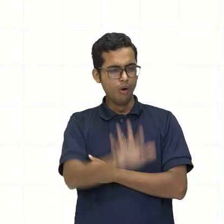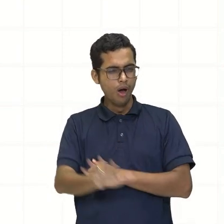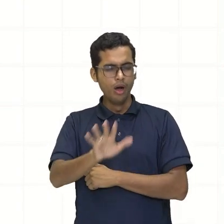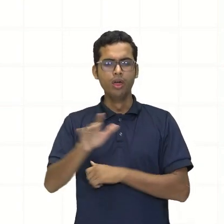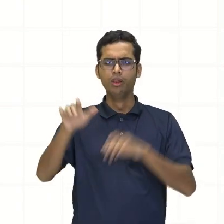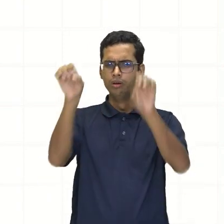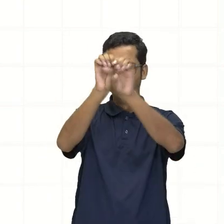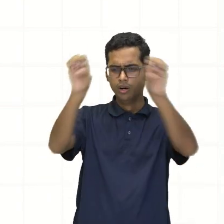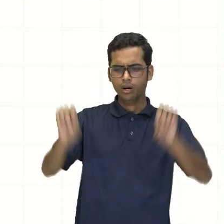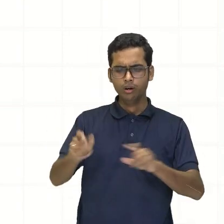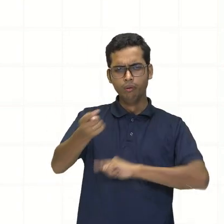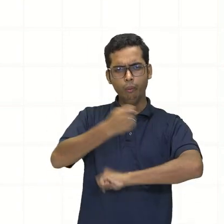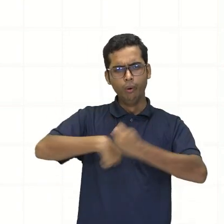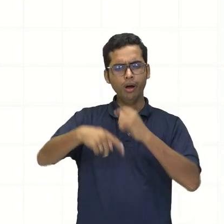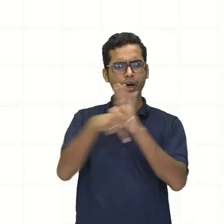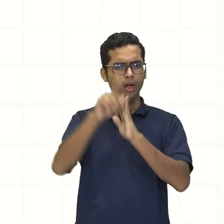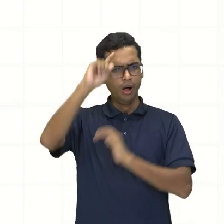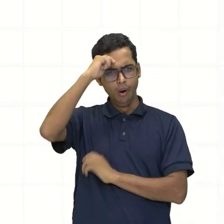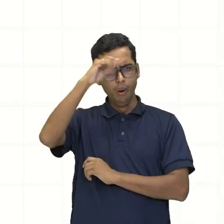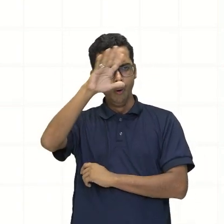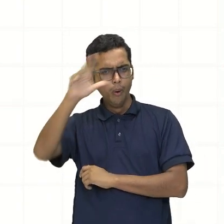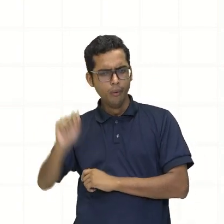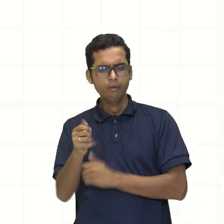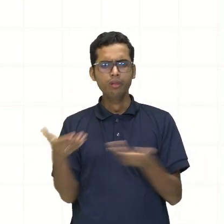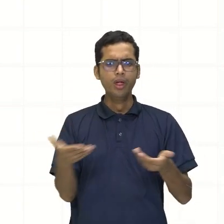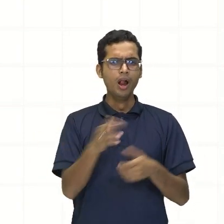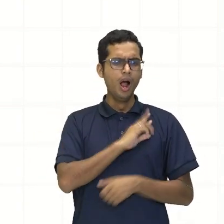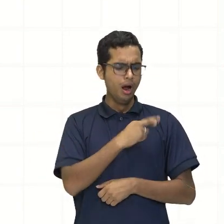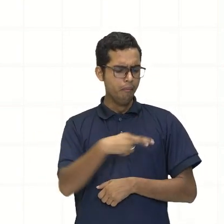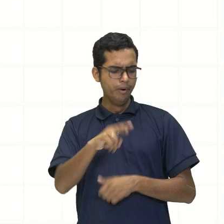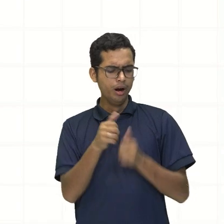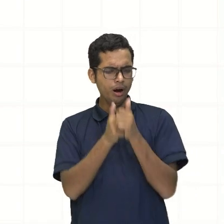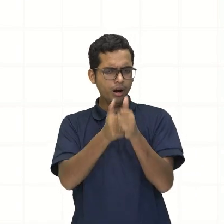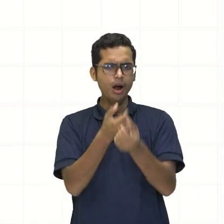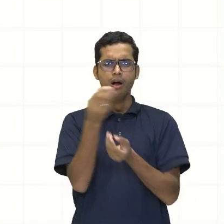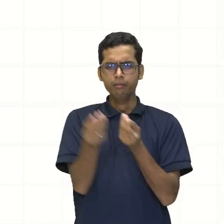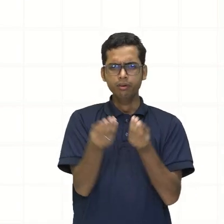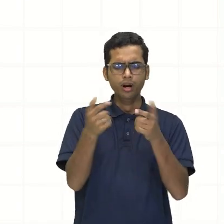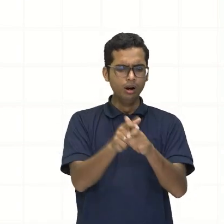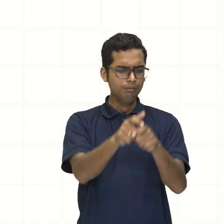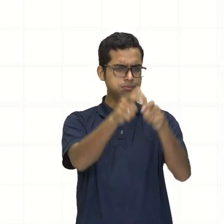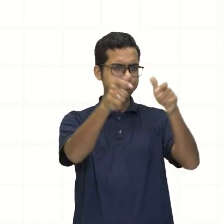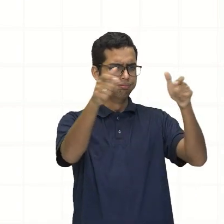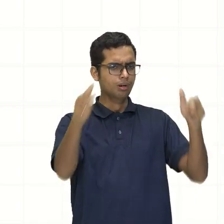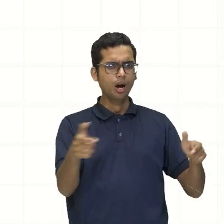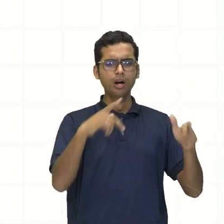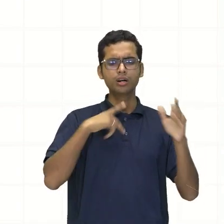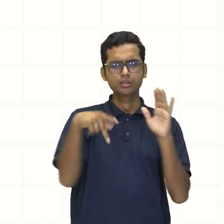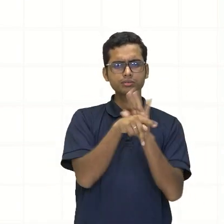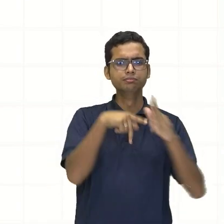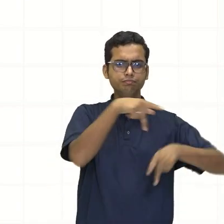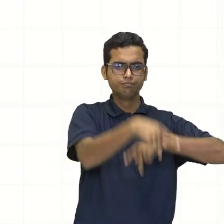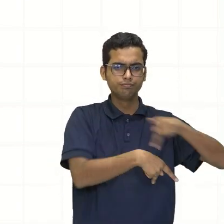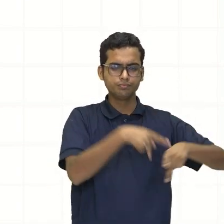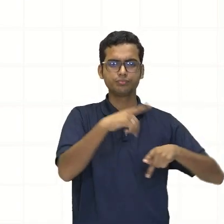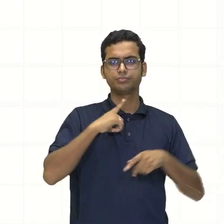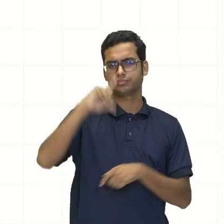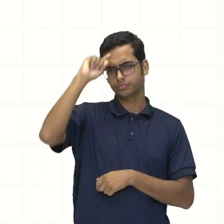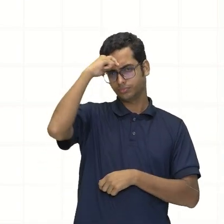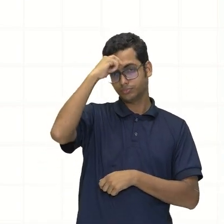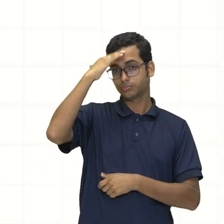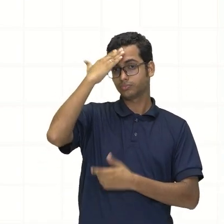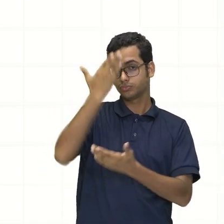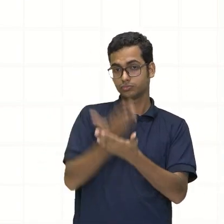tange à estrutura religiosa, vamos observar que a maioria dos povos africanos acreditavam em um